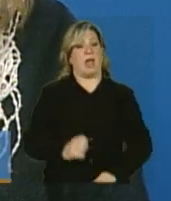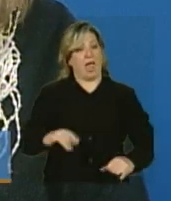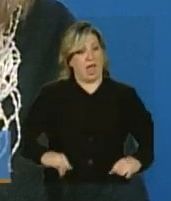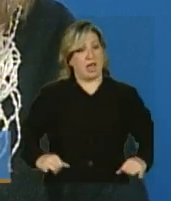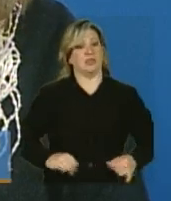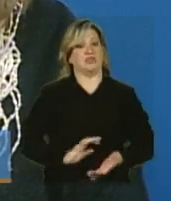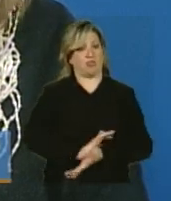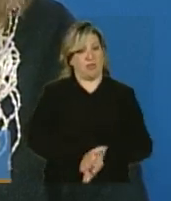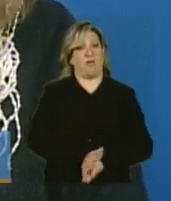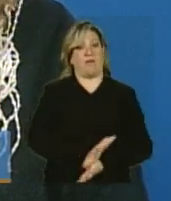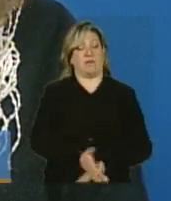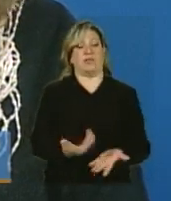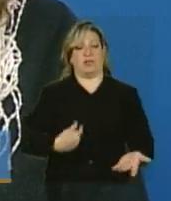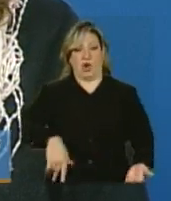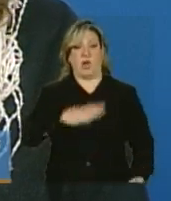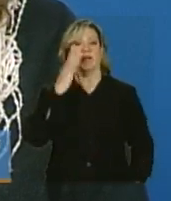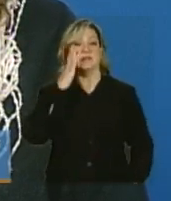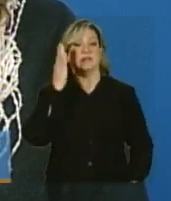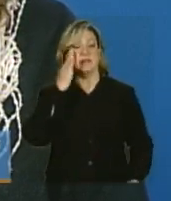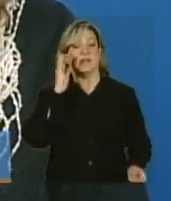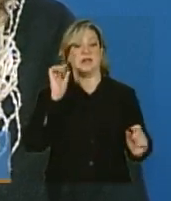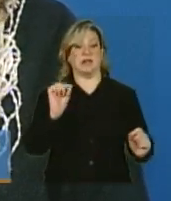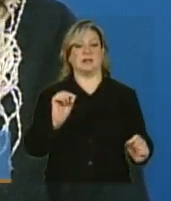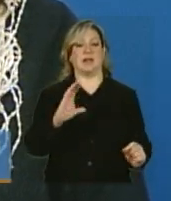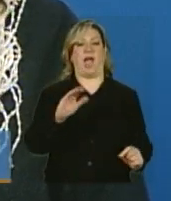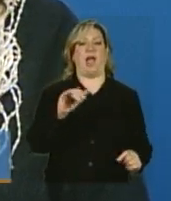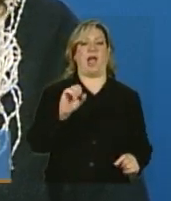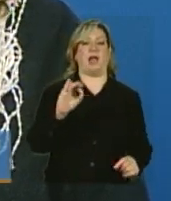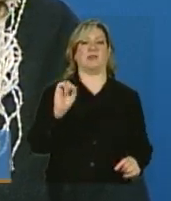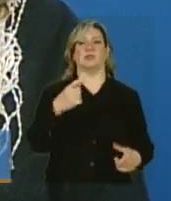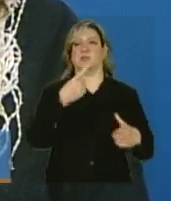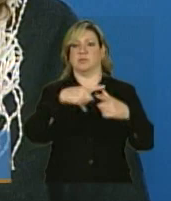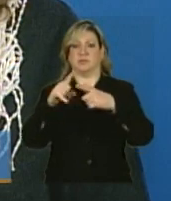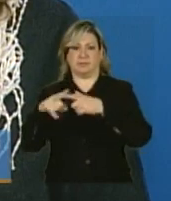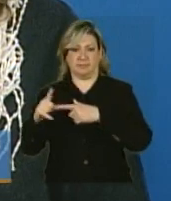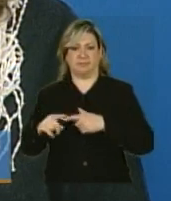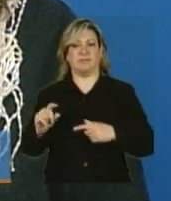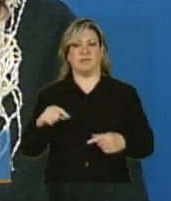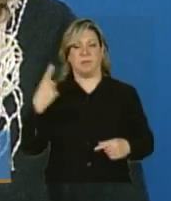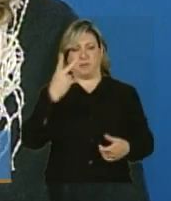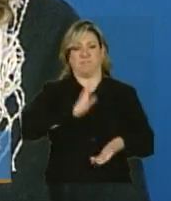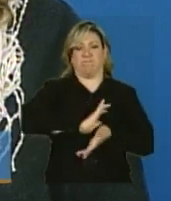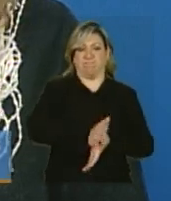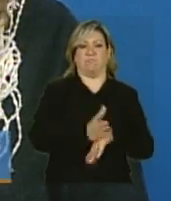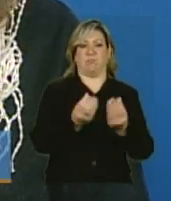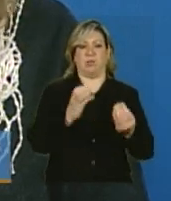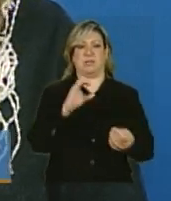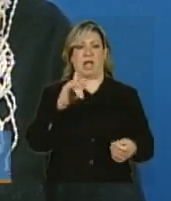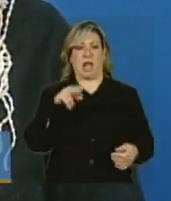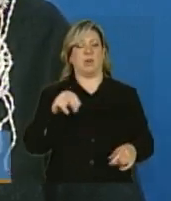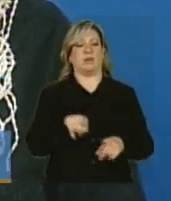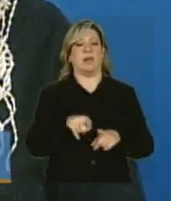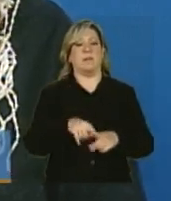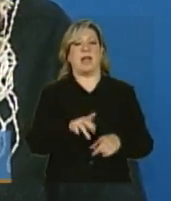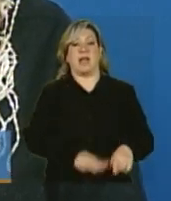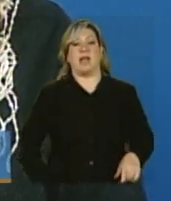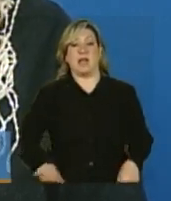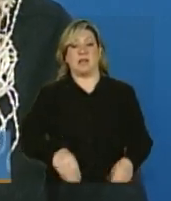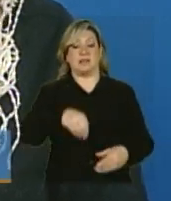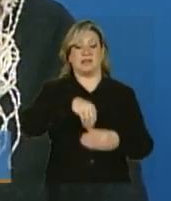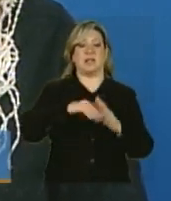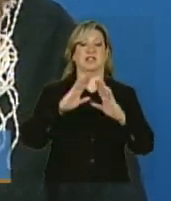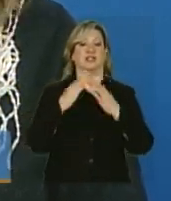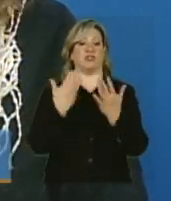discriminado, tá? E a gente sabe de casos assim, realmente de discriminação com crianças, inclusive na